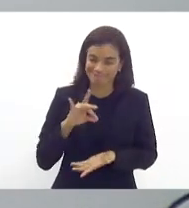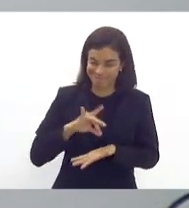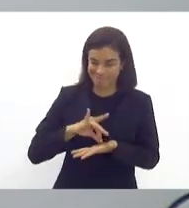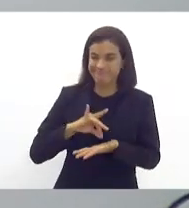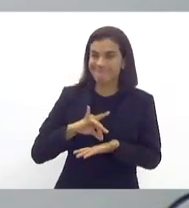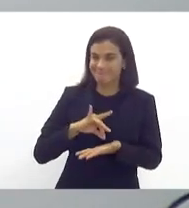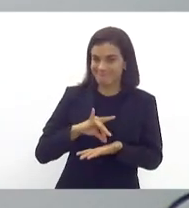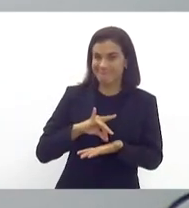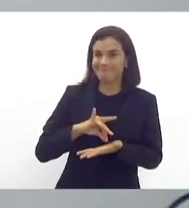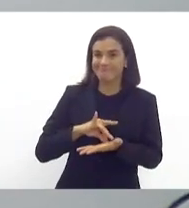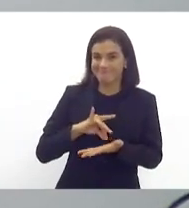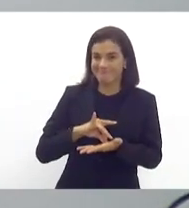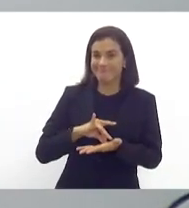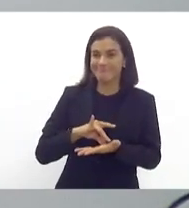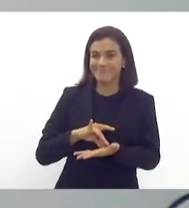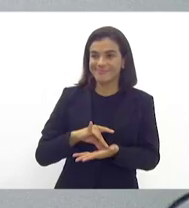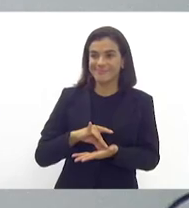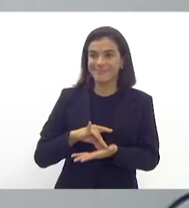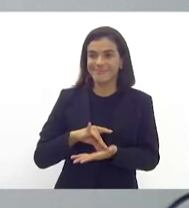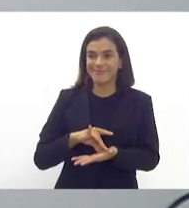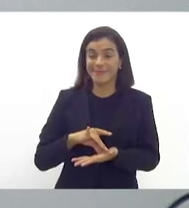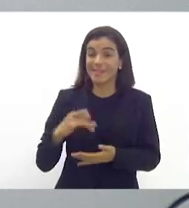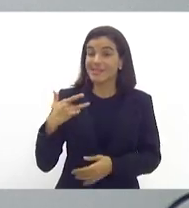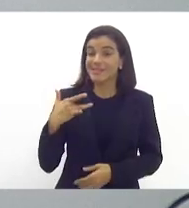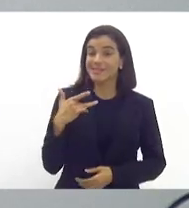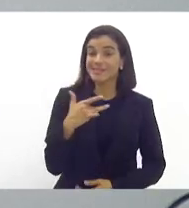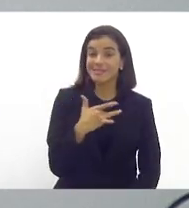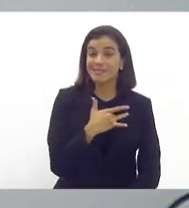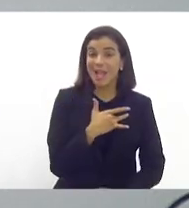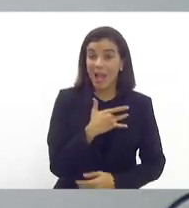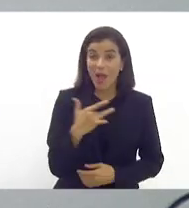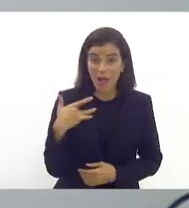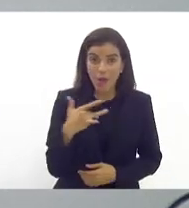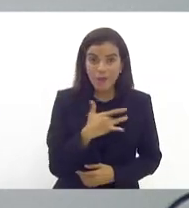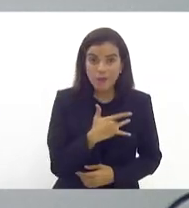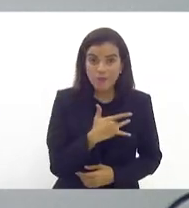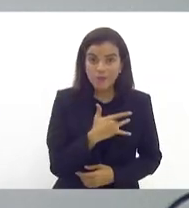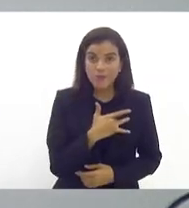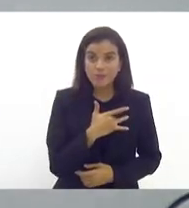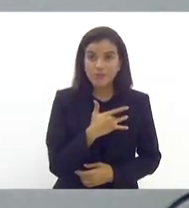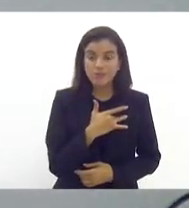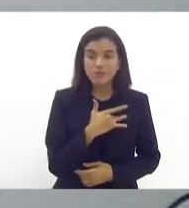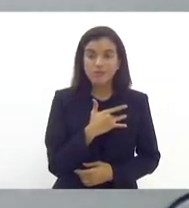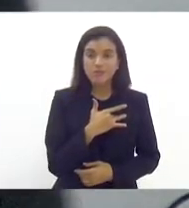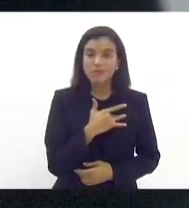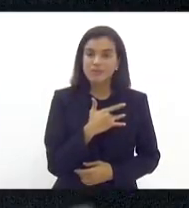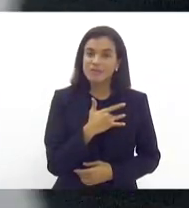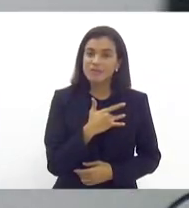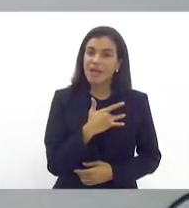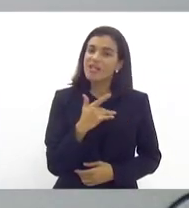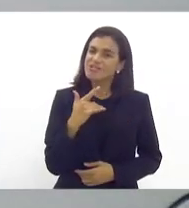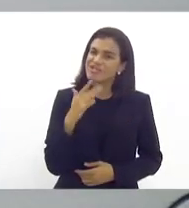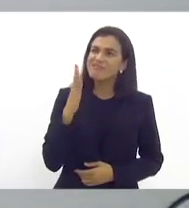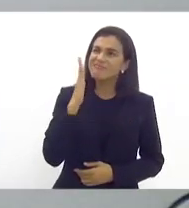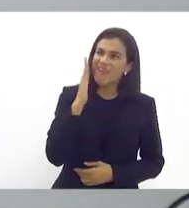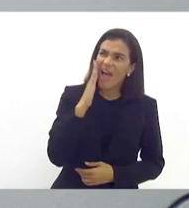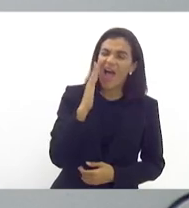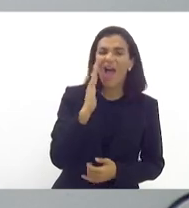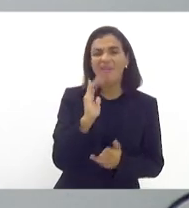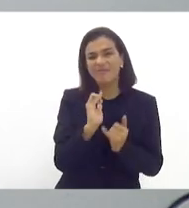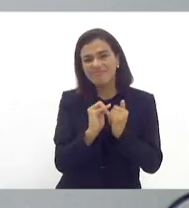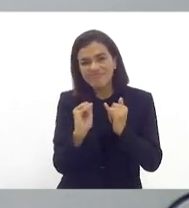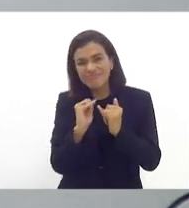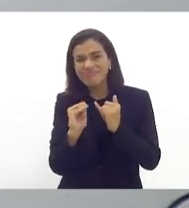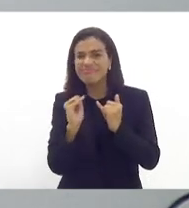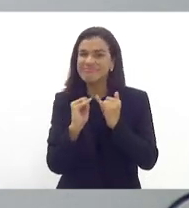né Eh saúde saúde a gente até pode saber